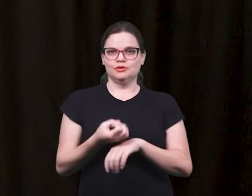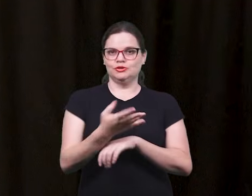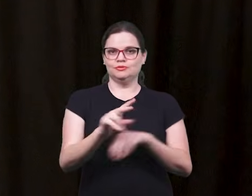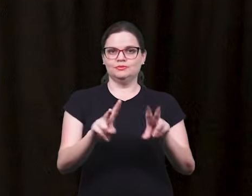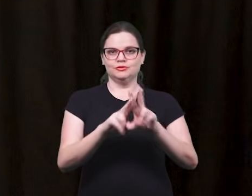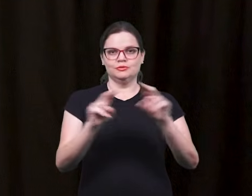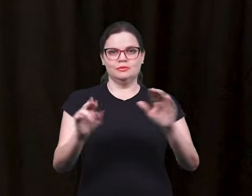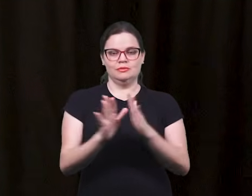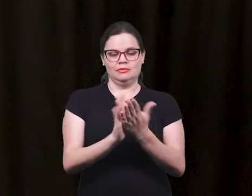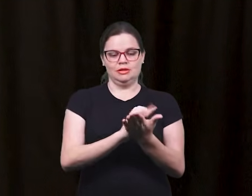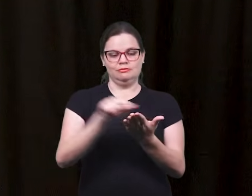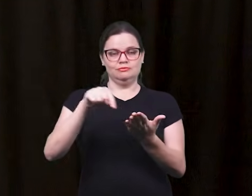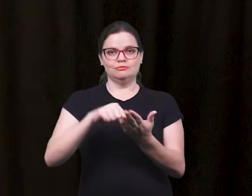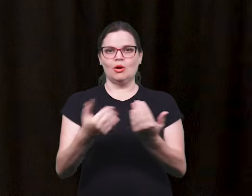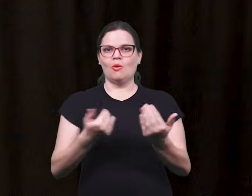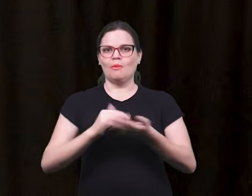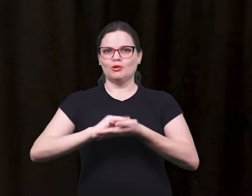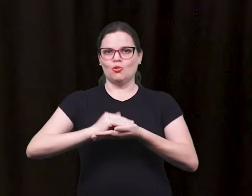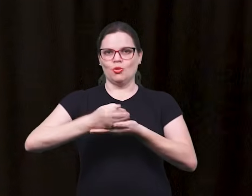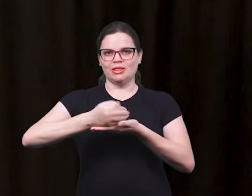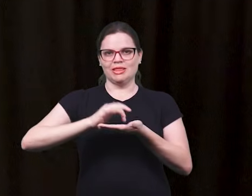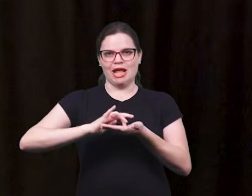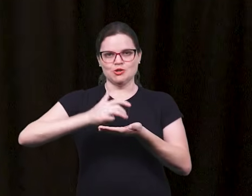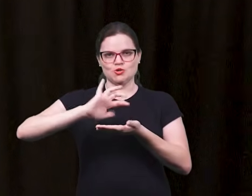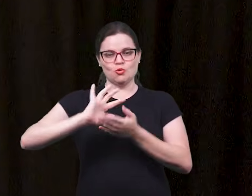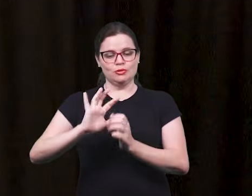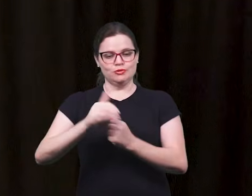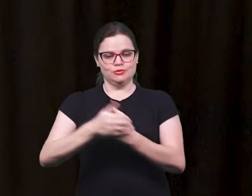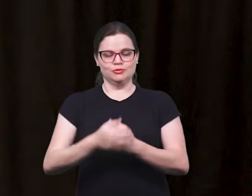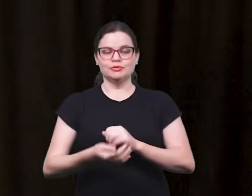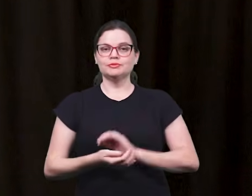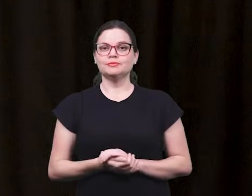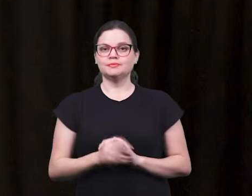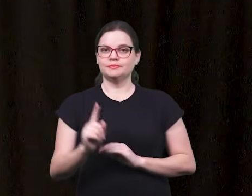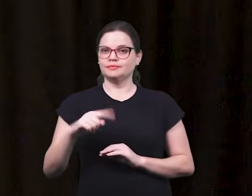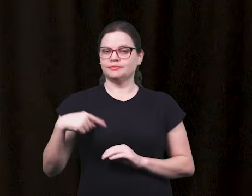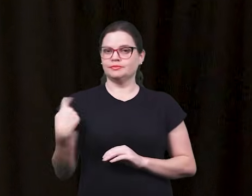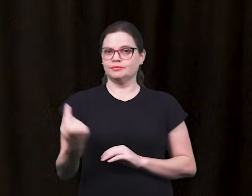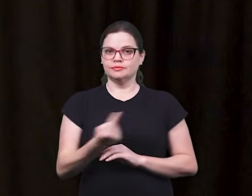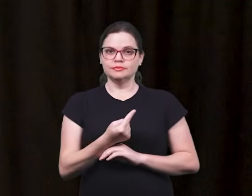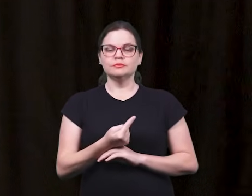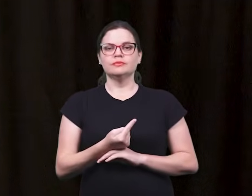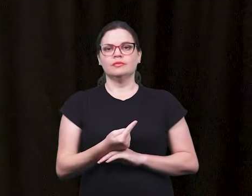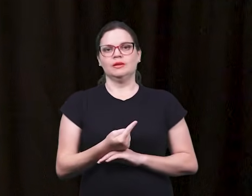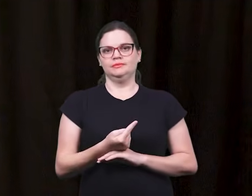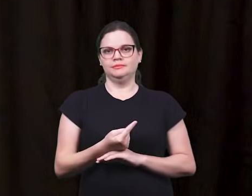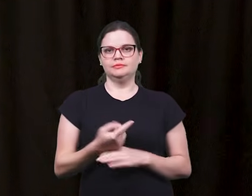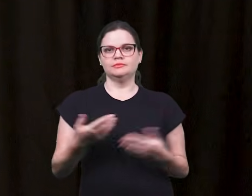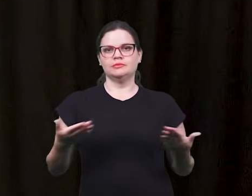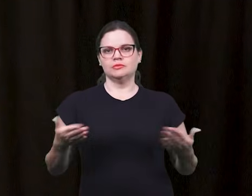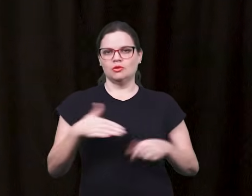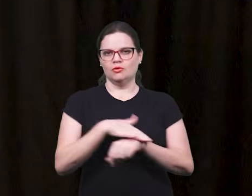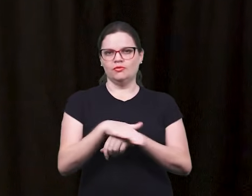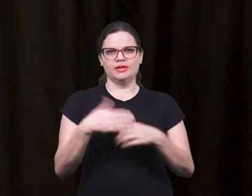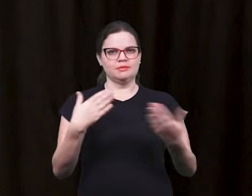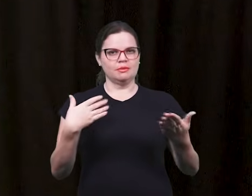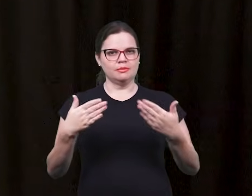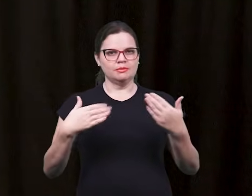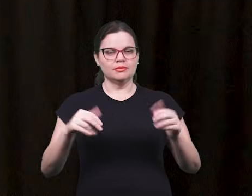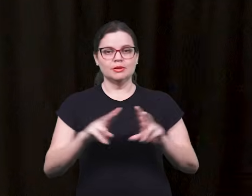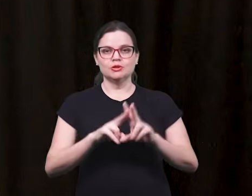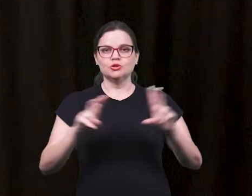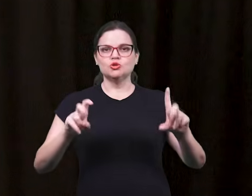um tesouro escondido, que estamos desenvolvendo aqui este conhecimento